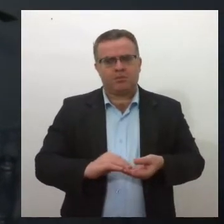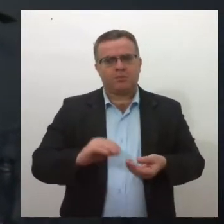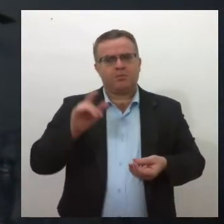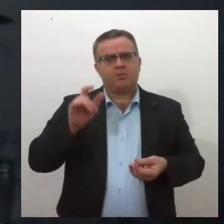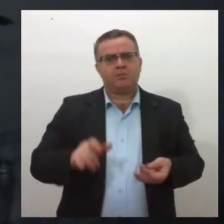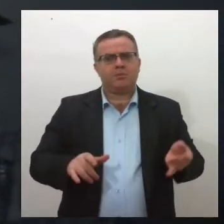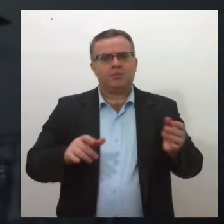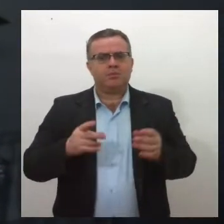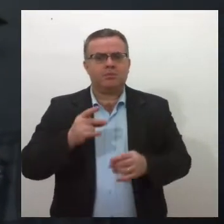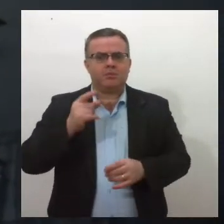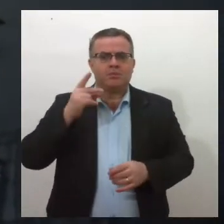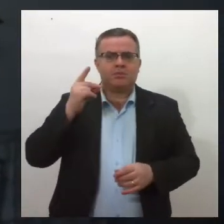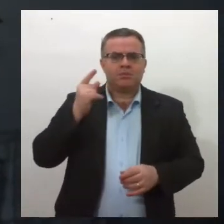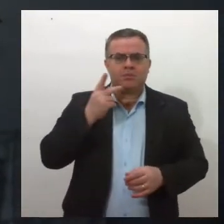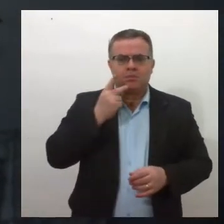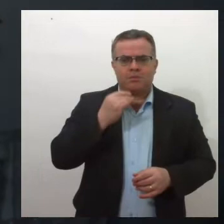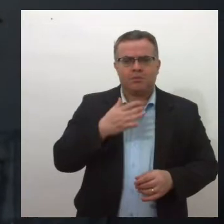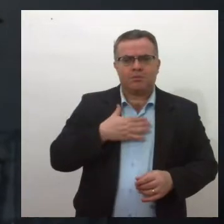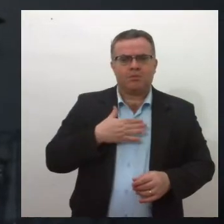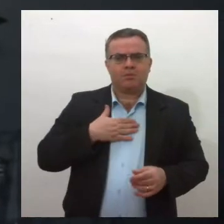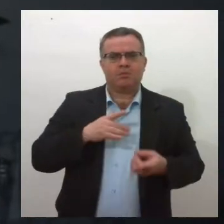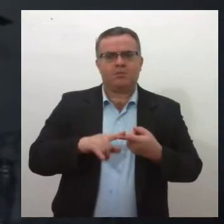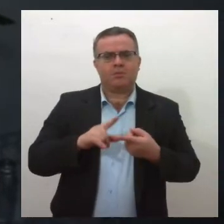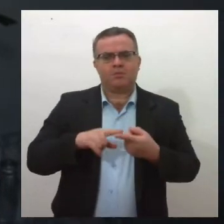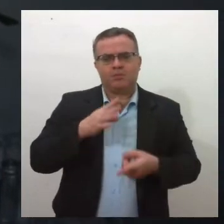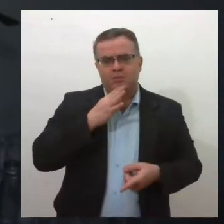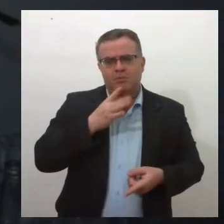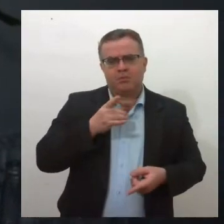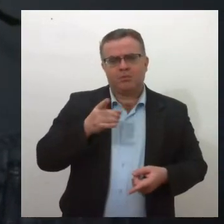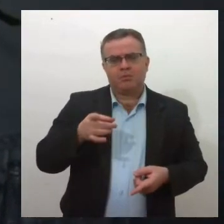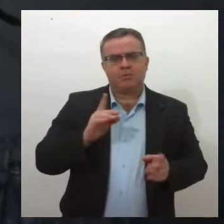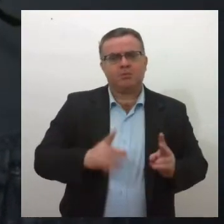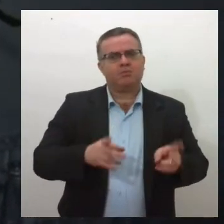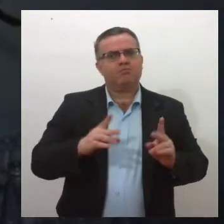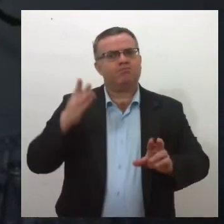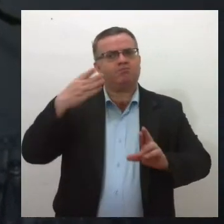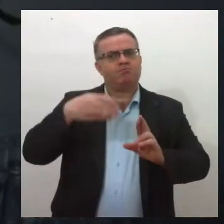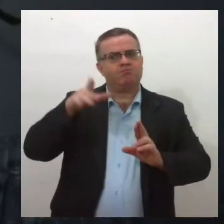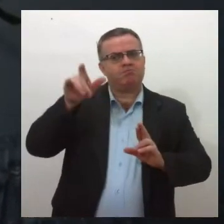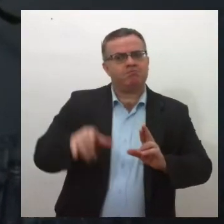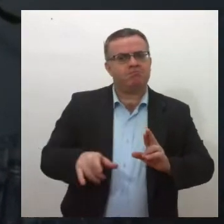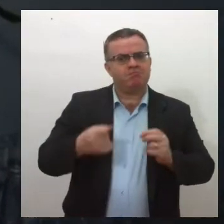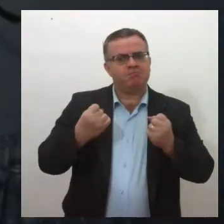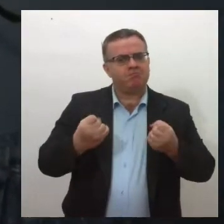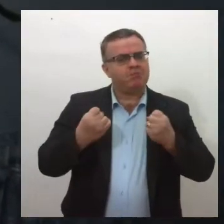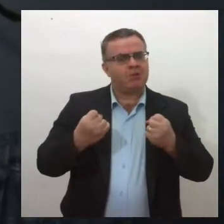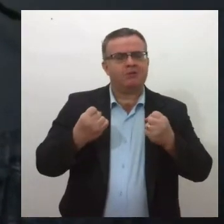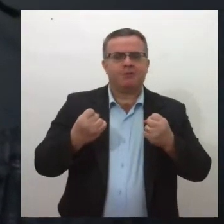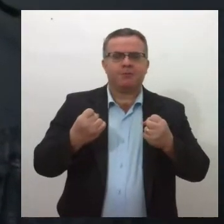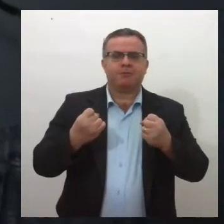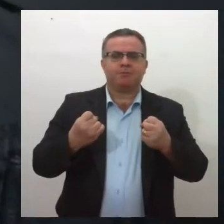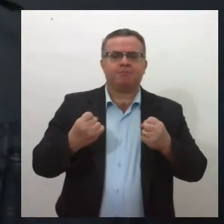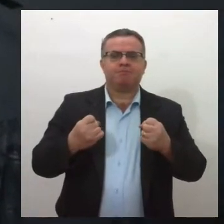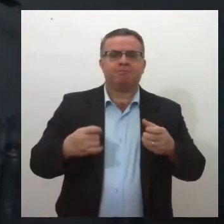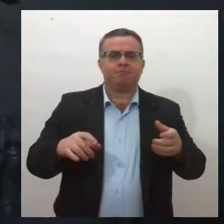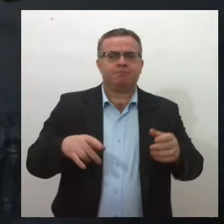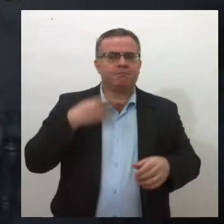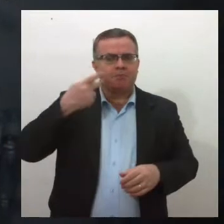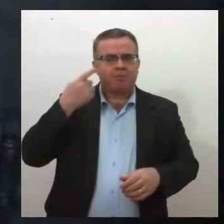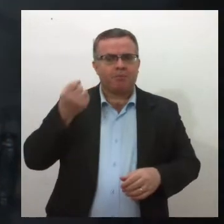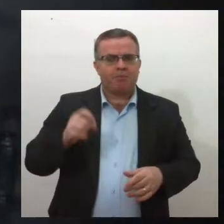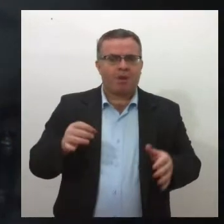da época, né, de meu pai também. E ele deixa um legado muito forte, tanto na política